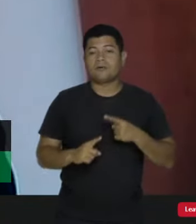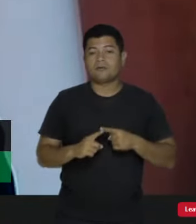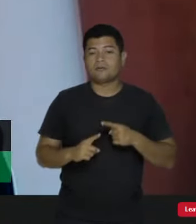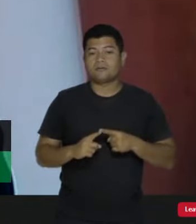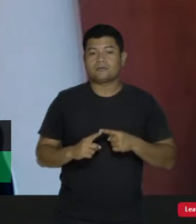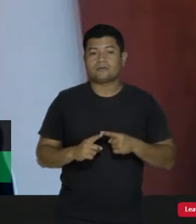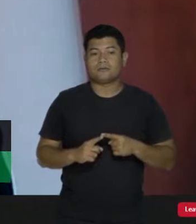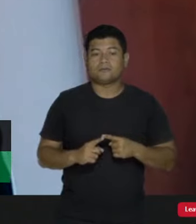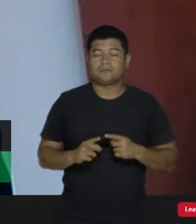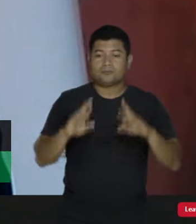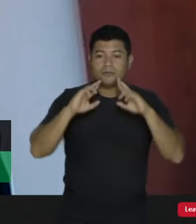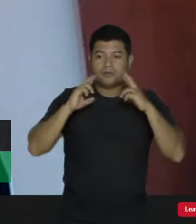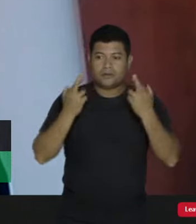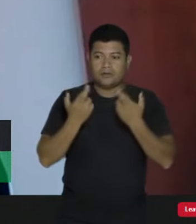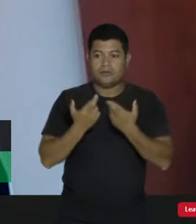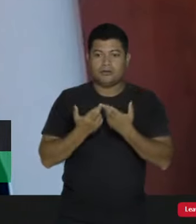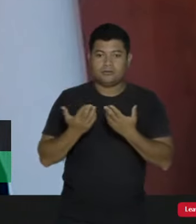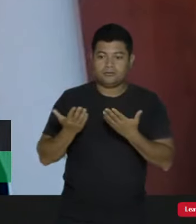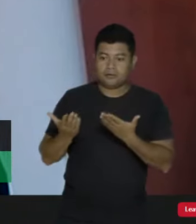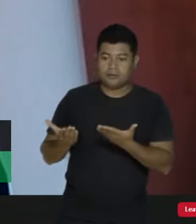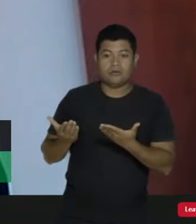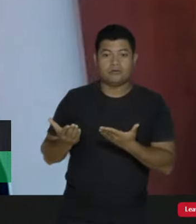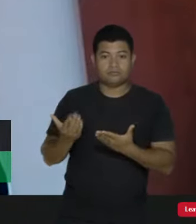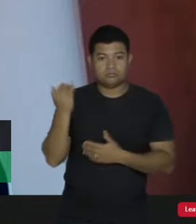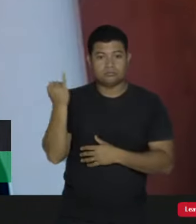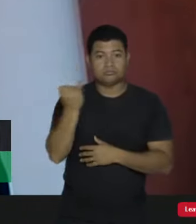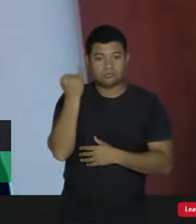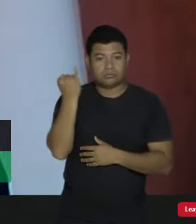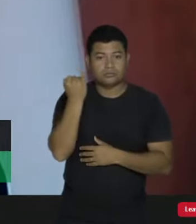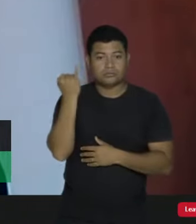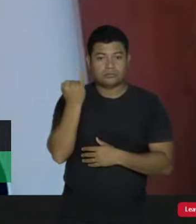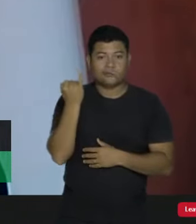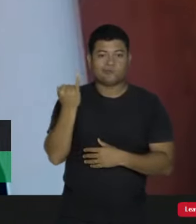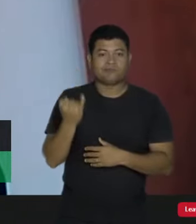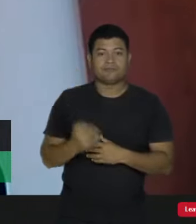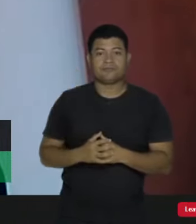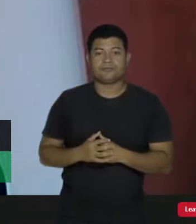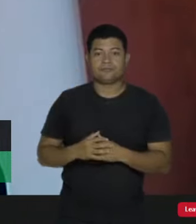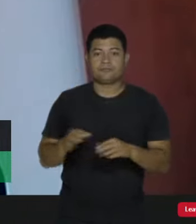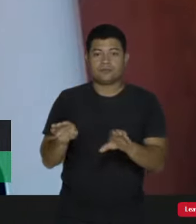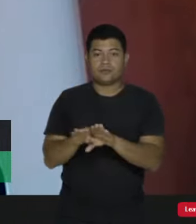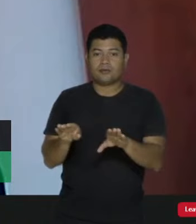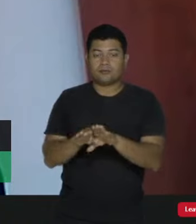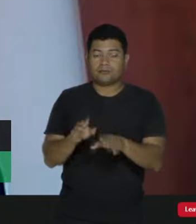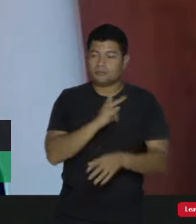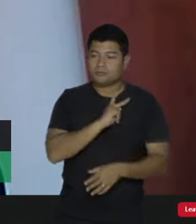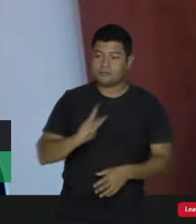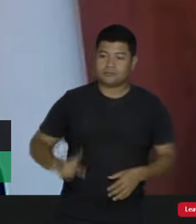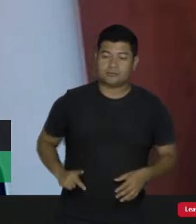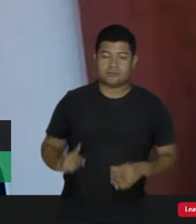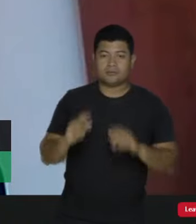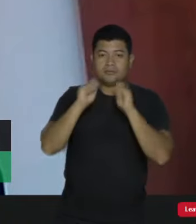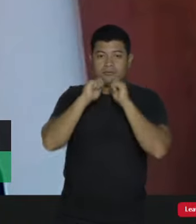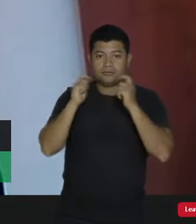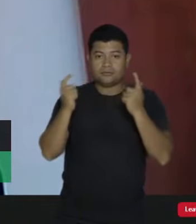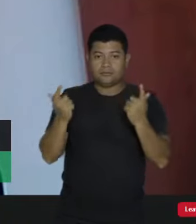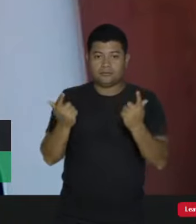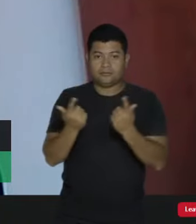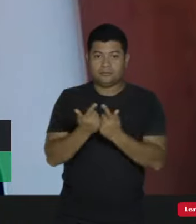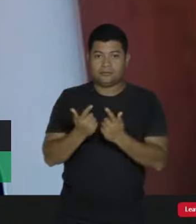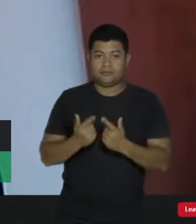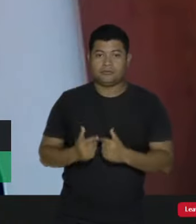uma reunião como essa, de um porte tão grande, envolvendo também um presidente de Assembleia Legislativa, chamada